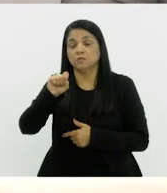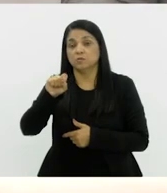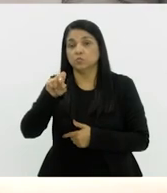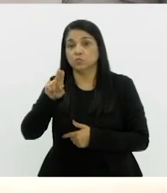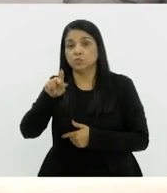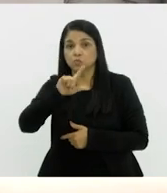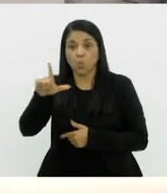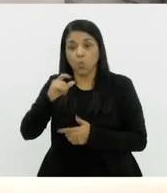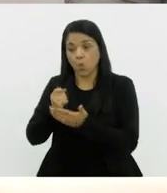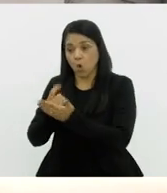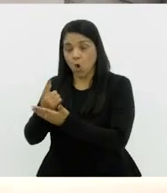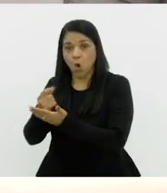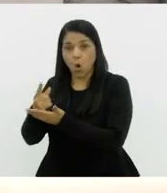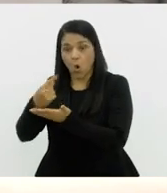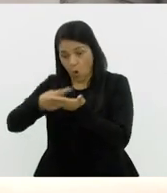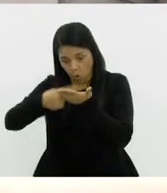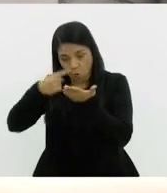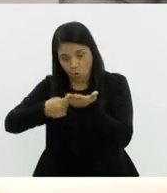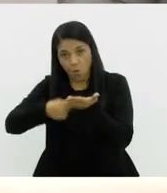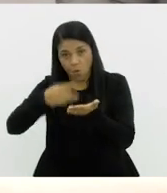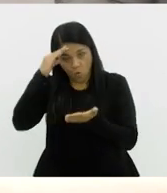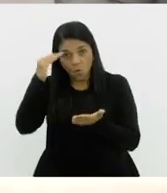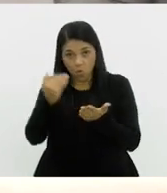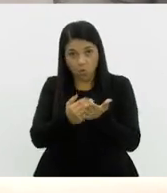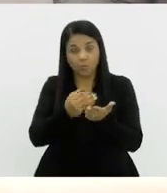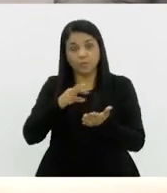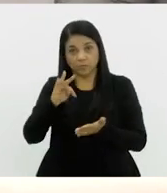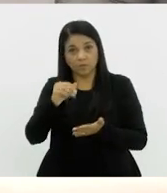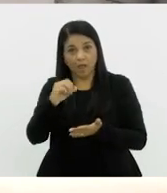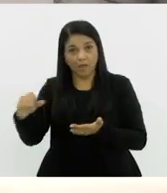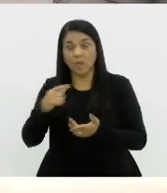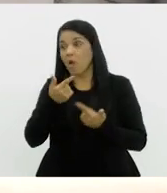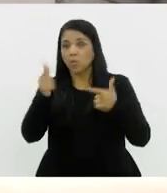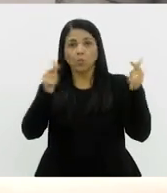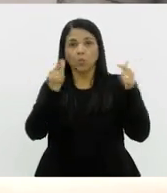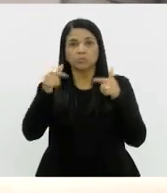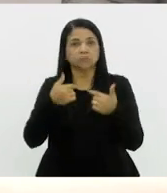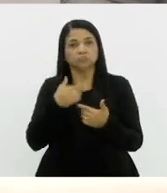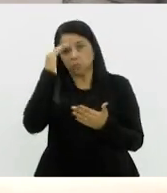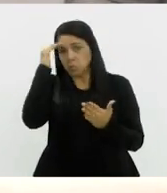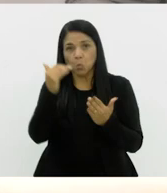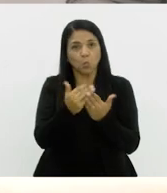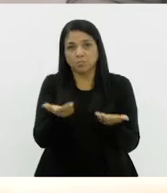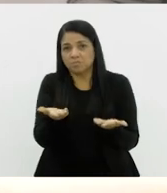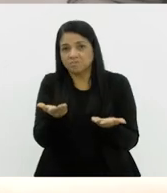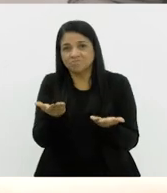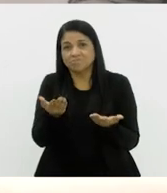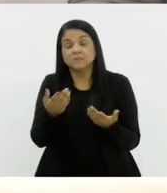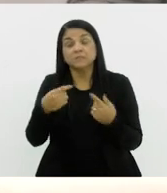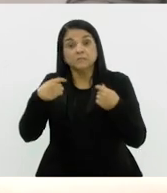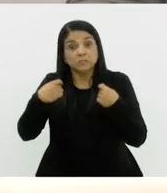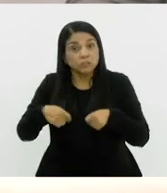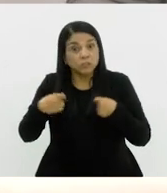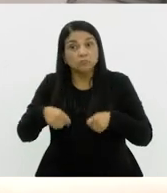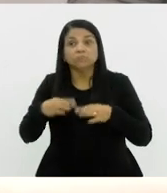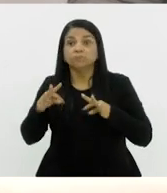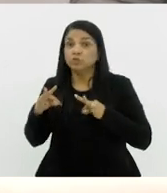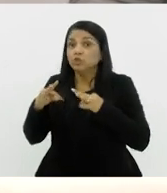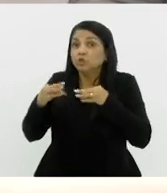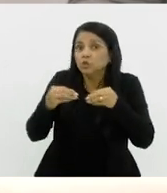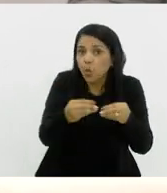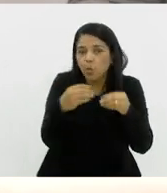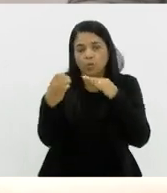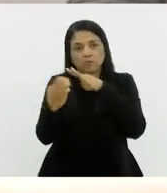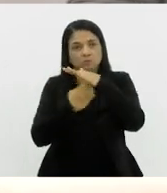um TAC e as outras não cumprem. Então, eu acho que esse TAC deve ser extensivo a qualquer empresa como